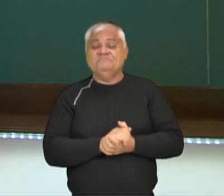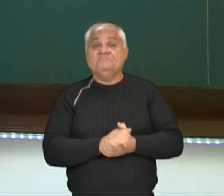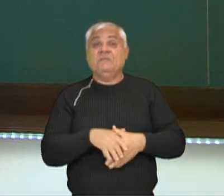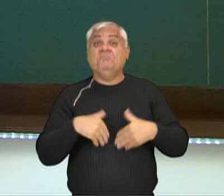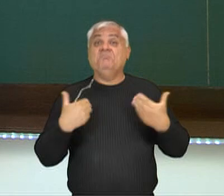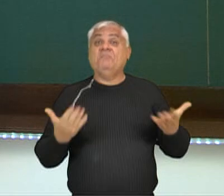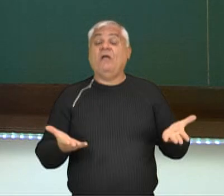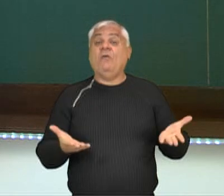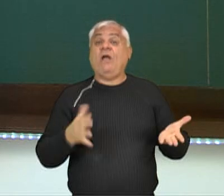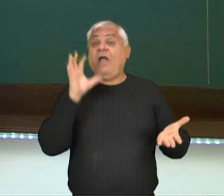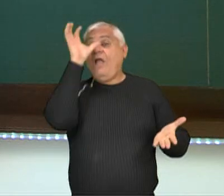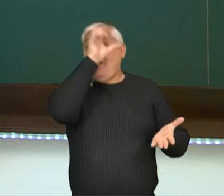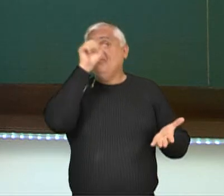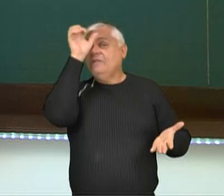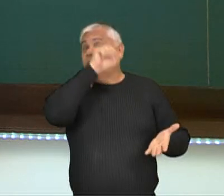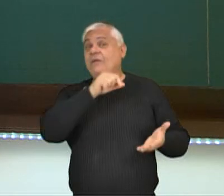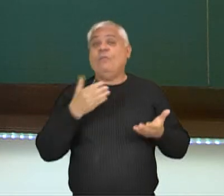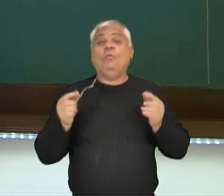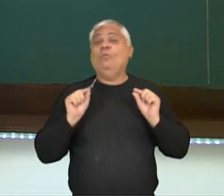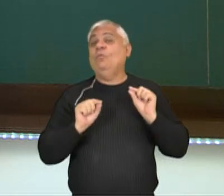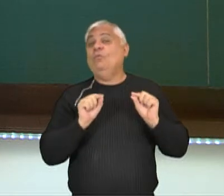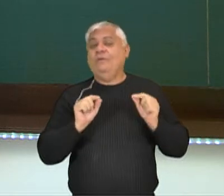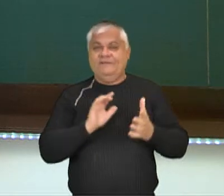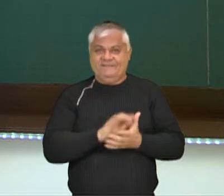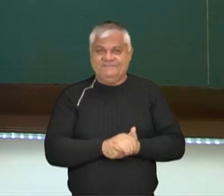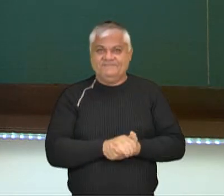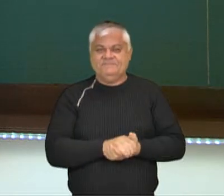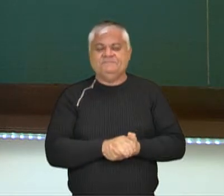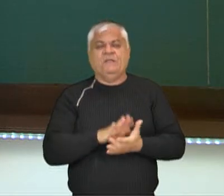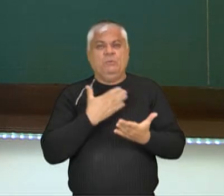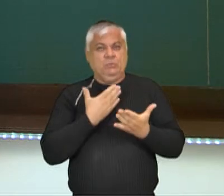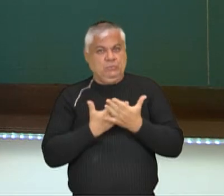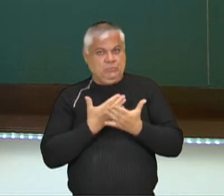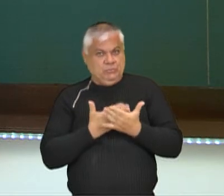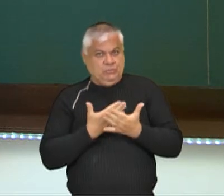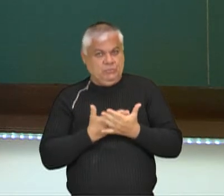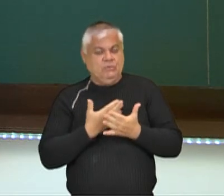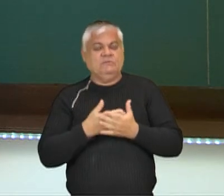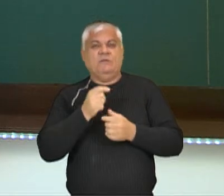study today? O que nós estudamos hoje, hein? Estudamos sobre as